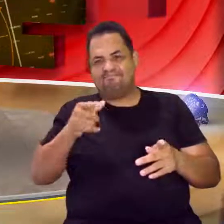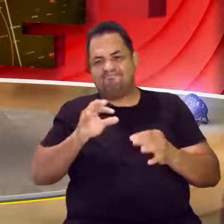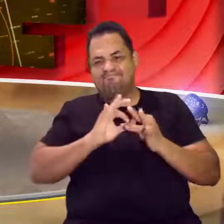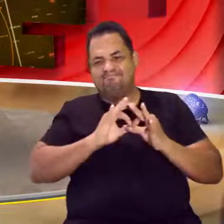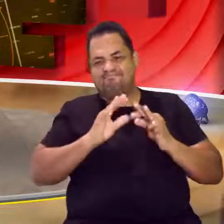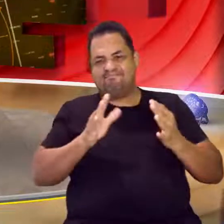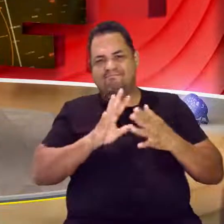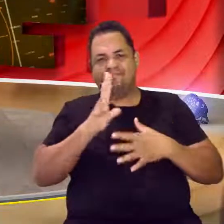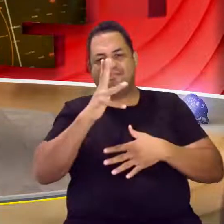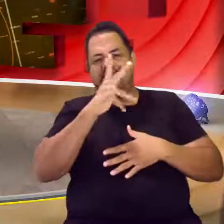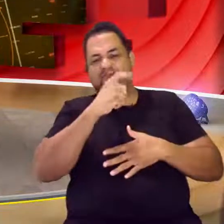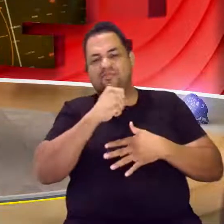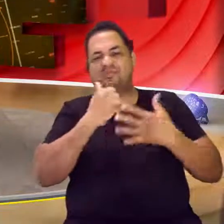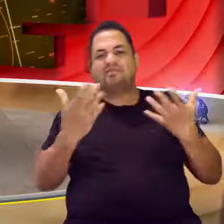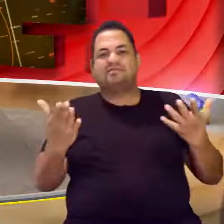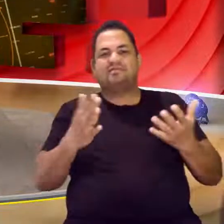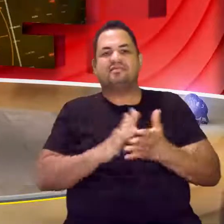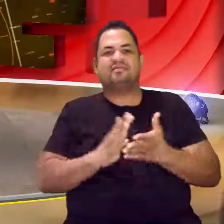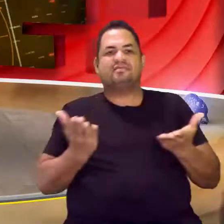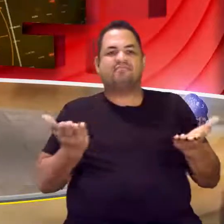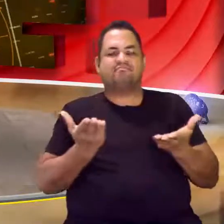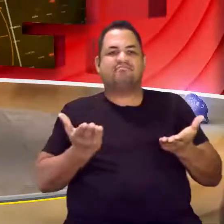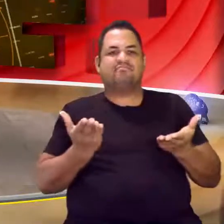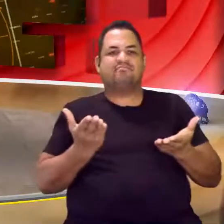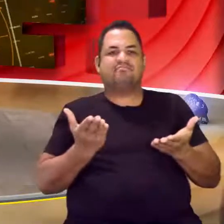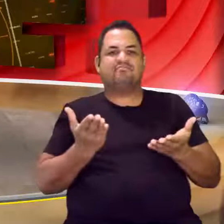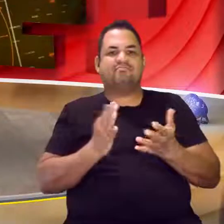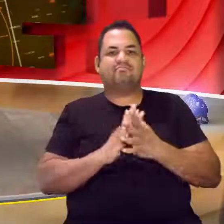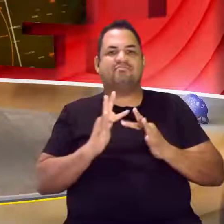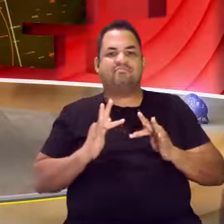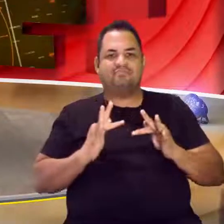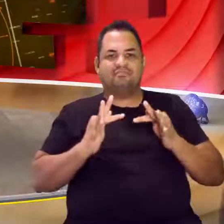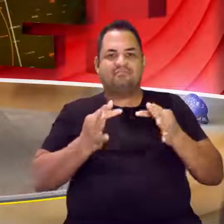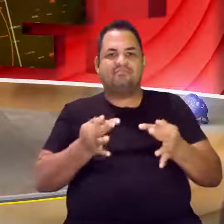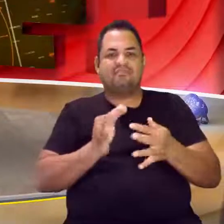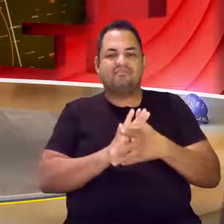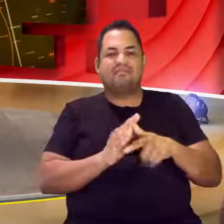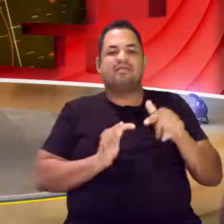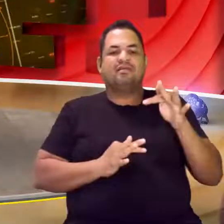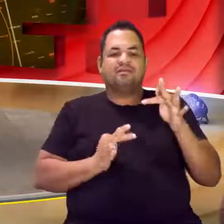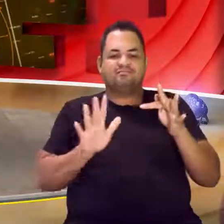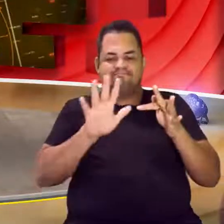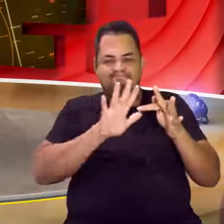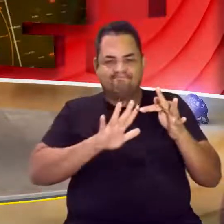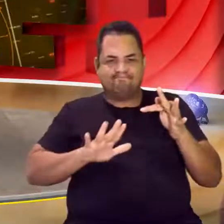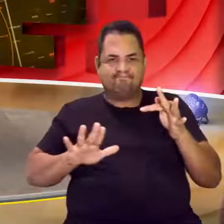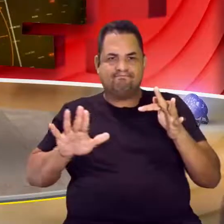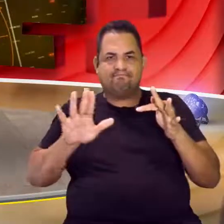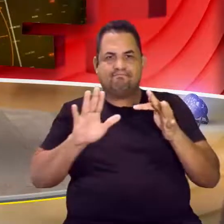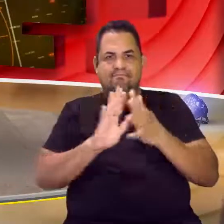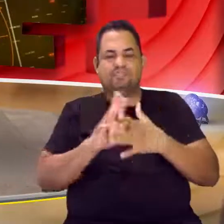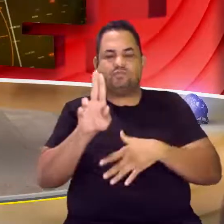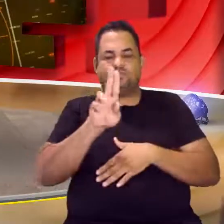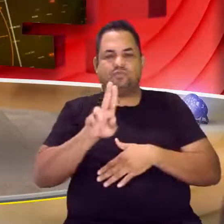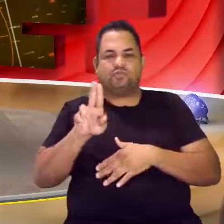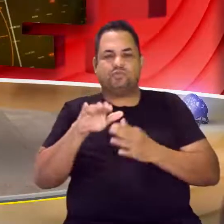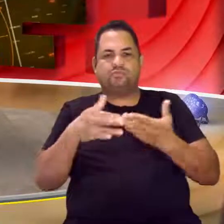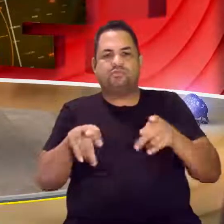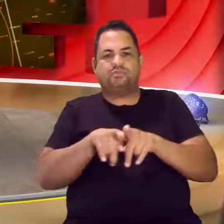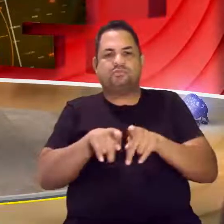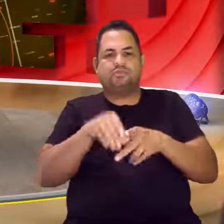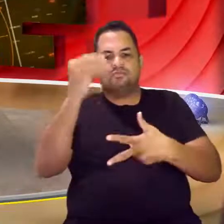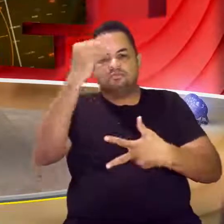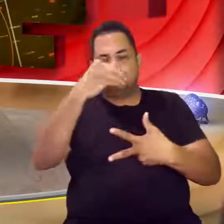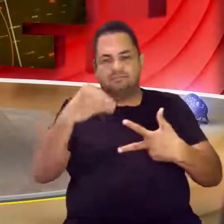de função, né? Então estamos agora, né, finalizamos as funções e agora a gente aplica isso também